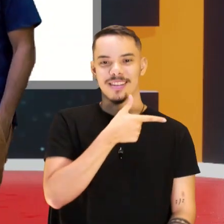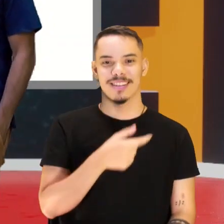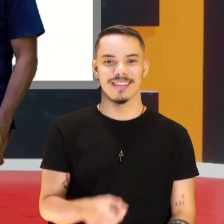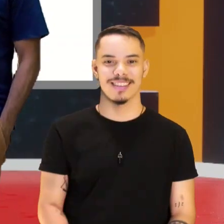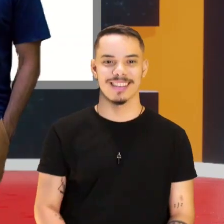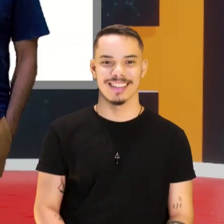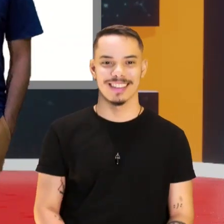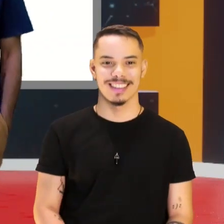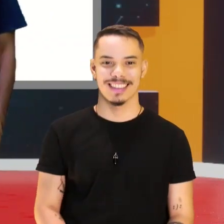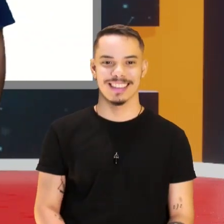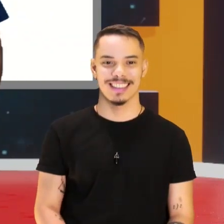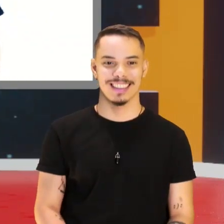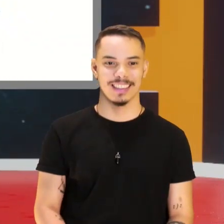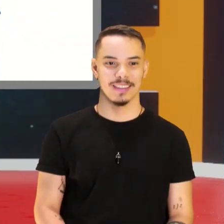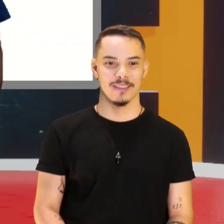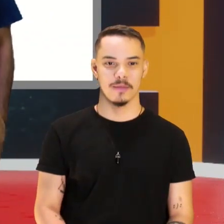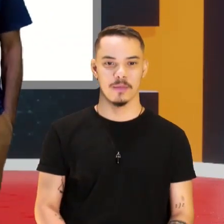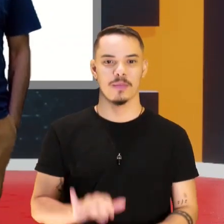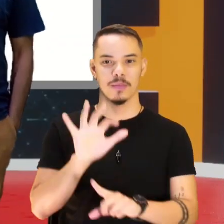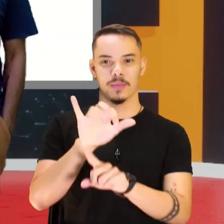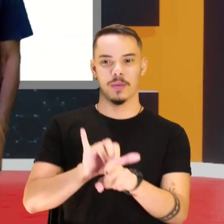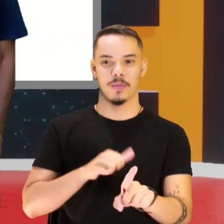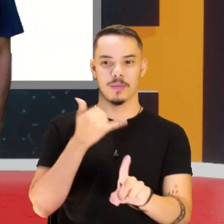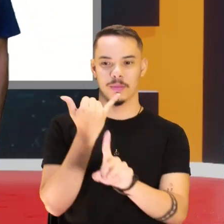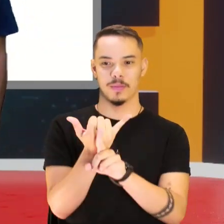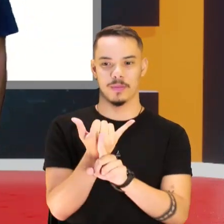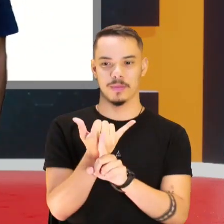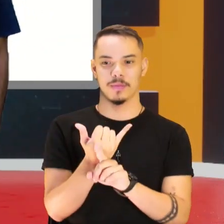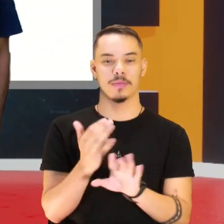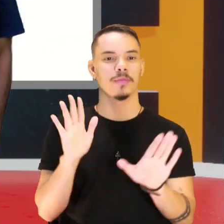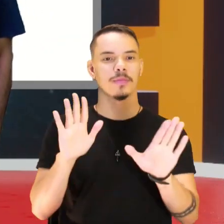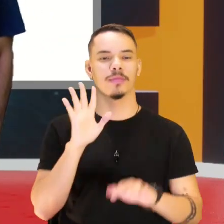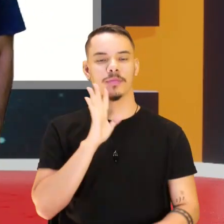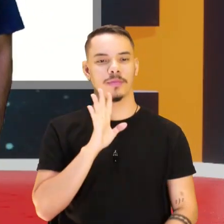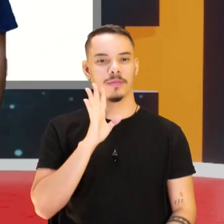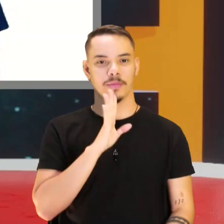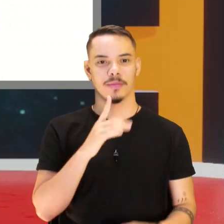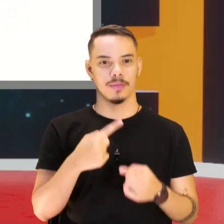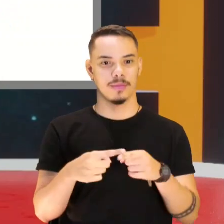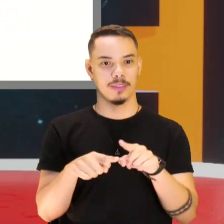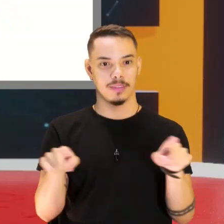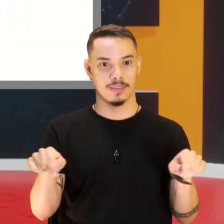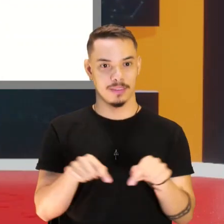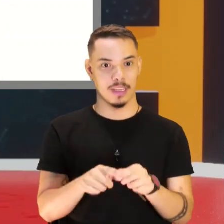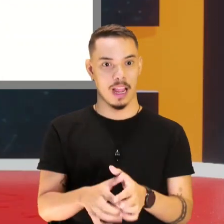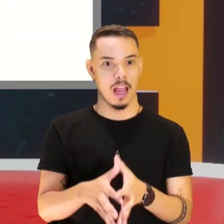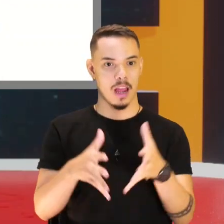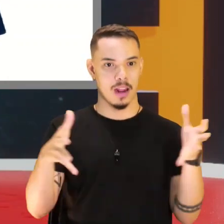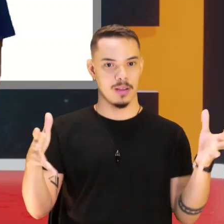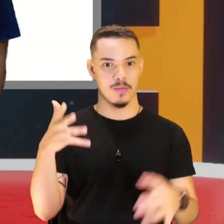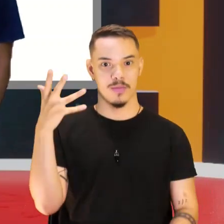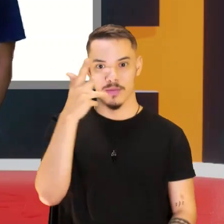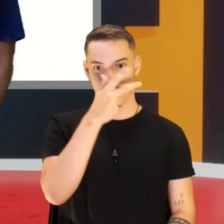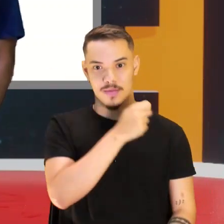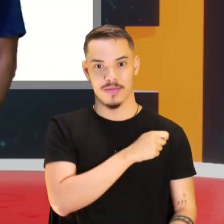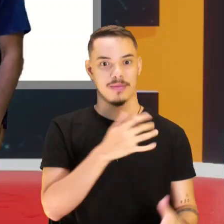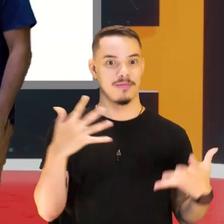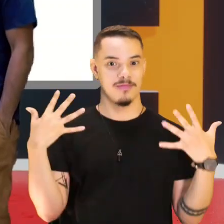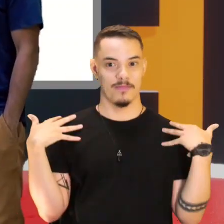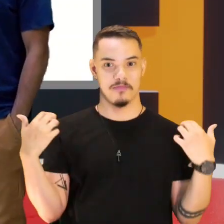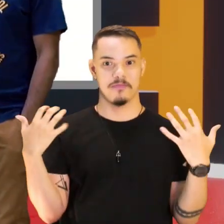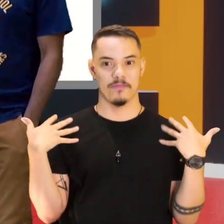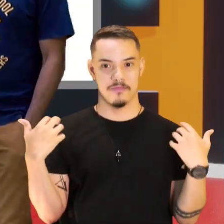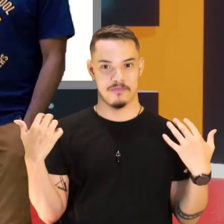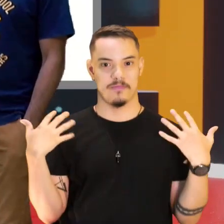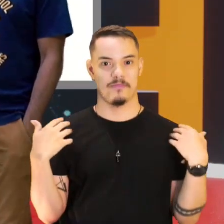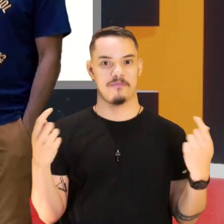gracinha? Ai, legal, né? Que bacana, então, uma turma grande, uma turma bonita, animada, dá pra ver aí que a galera